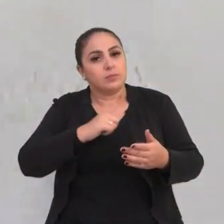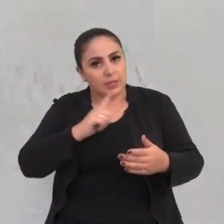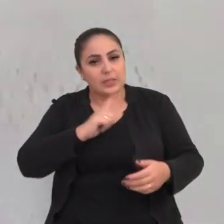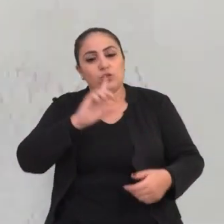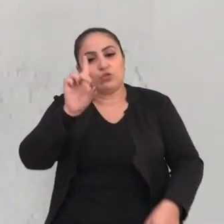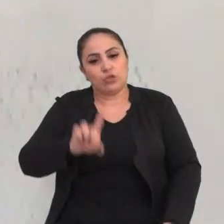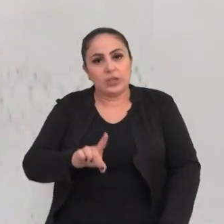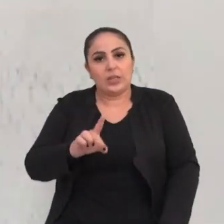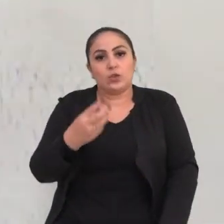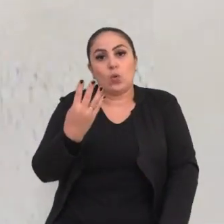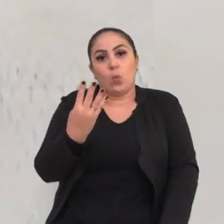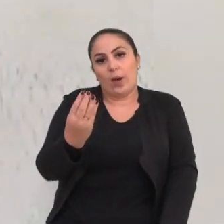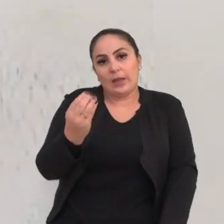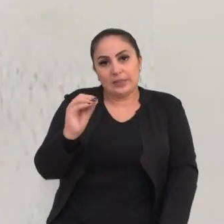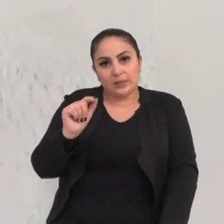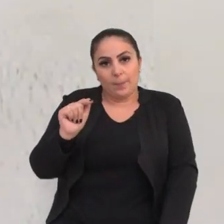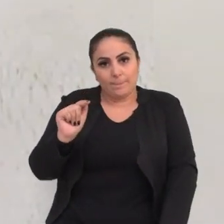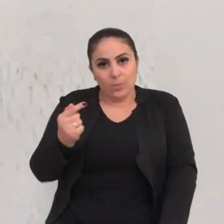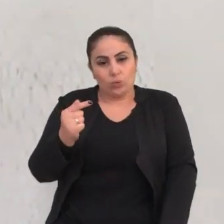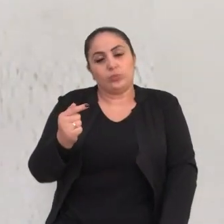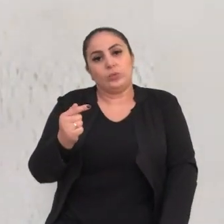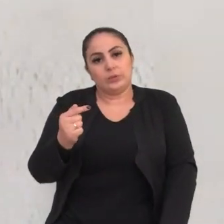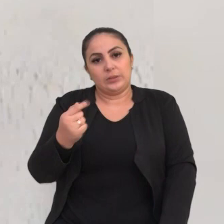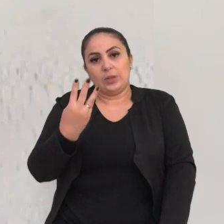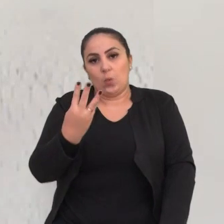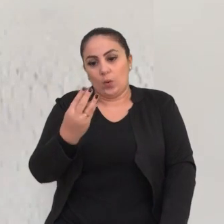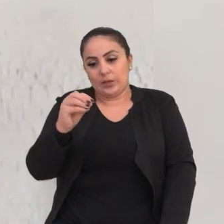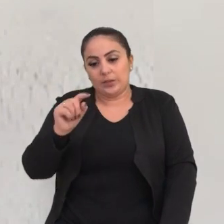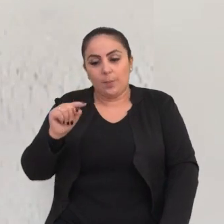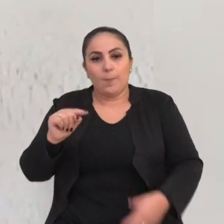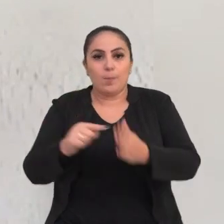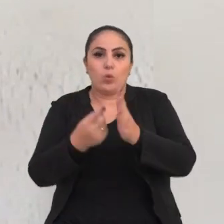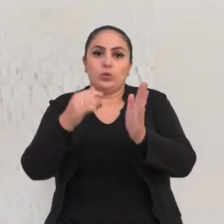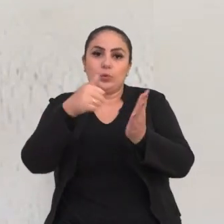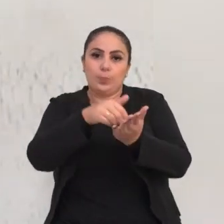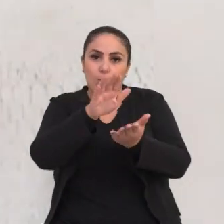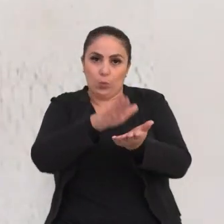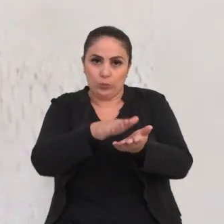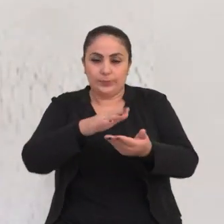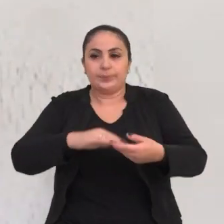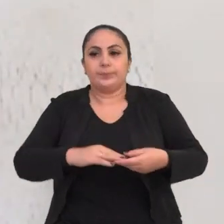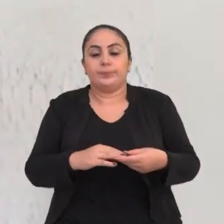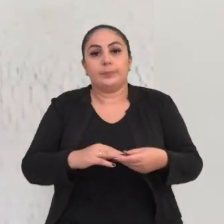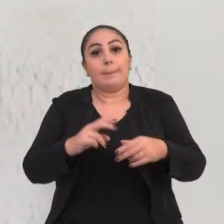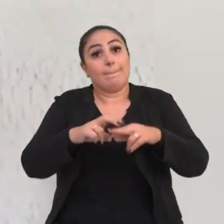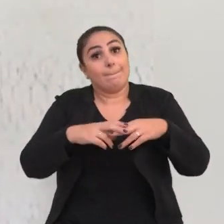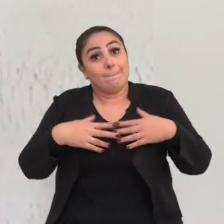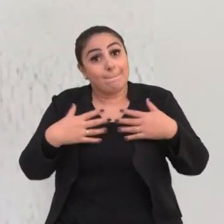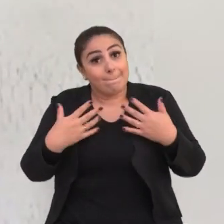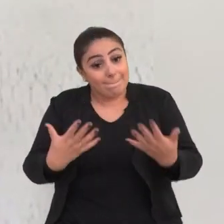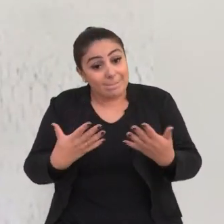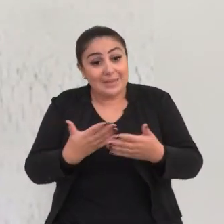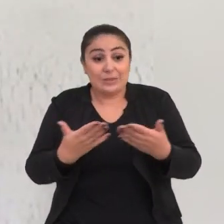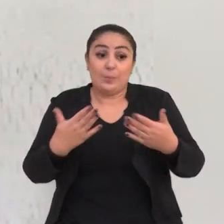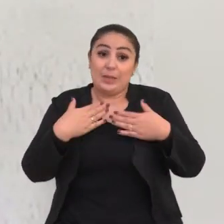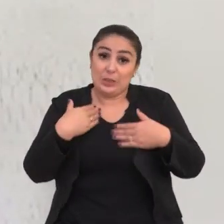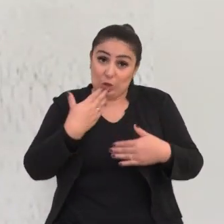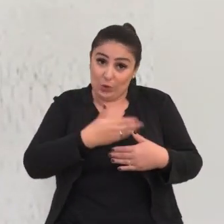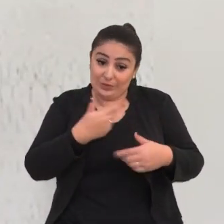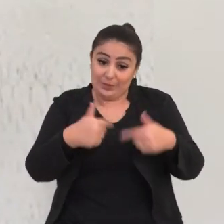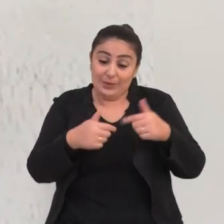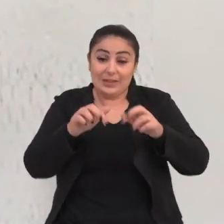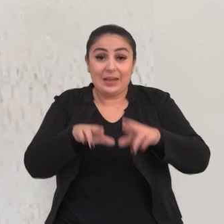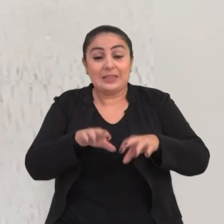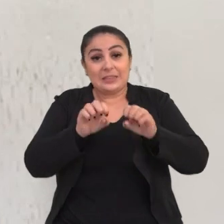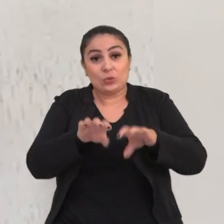então você vai ter aí, poder cometer 40 pontos, Então, isso para nós